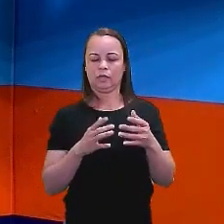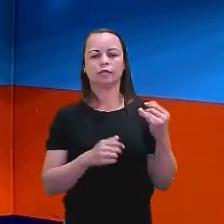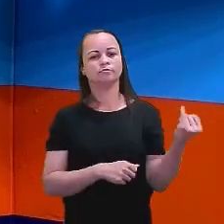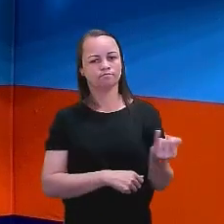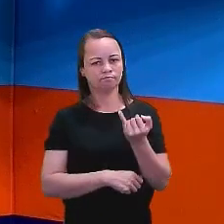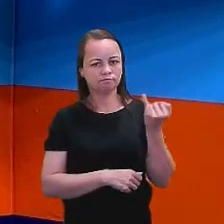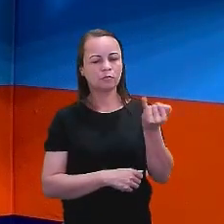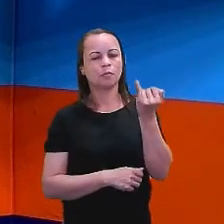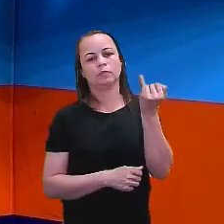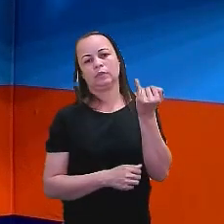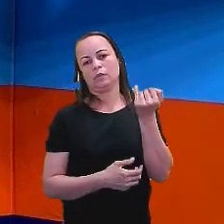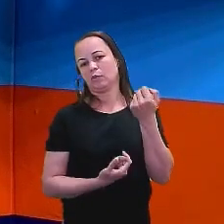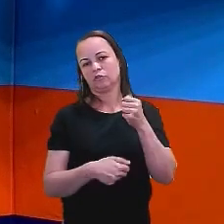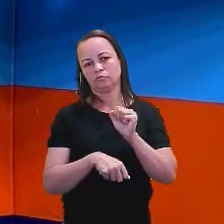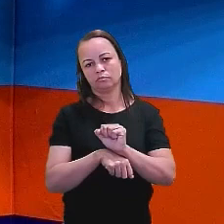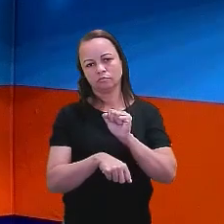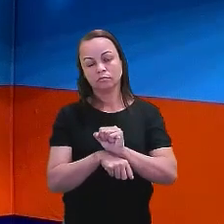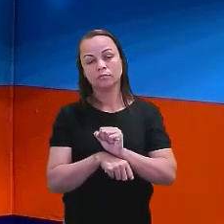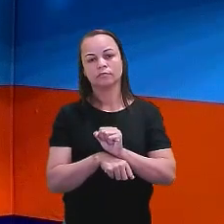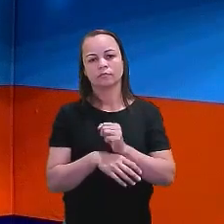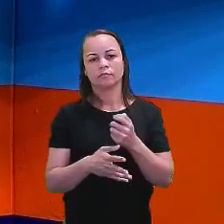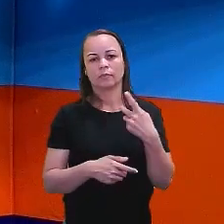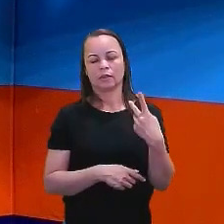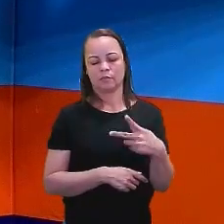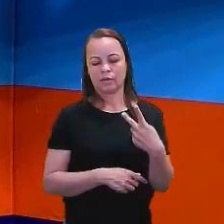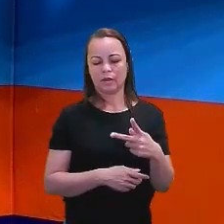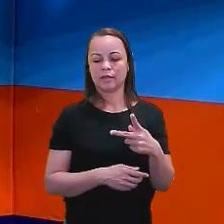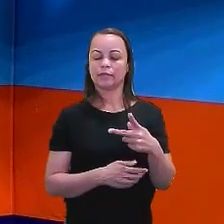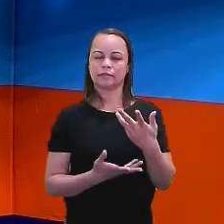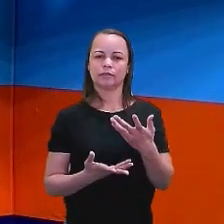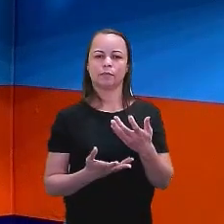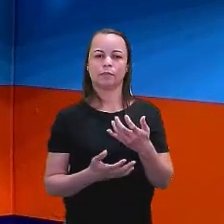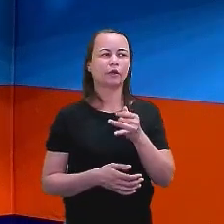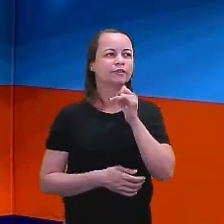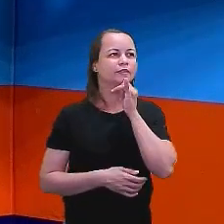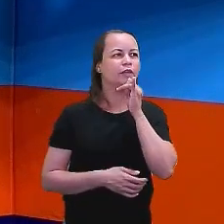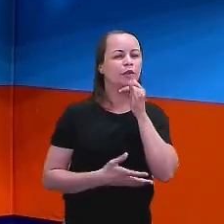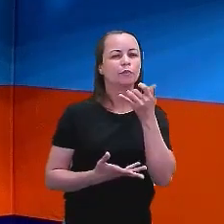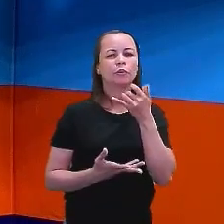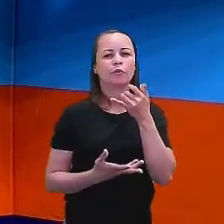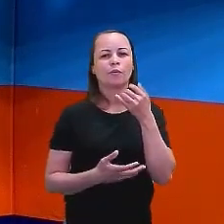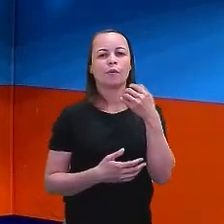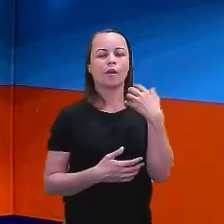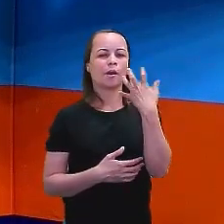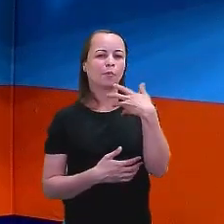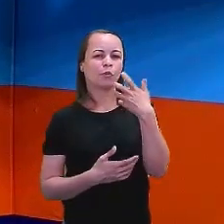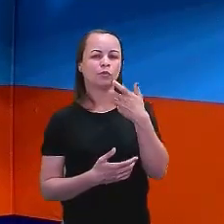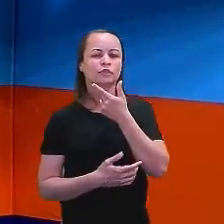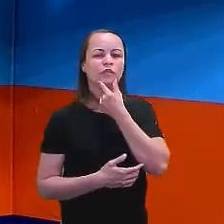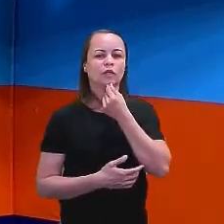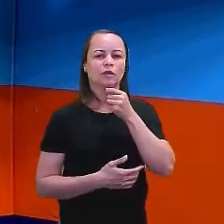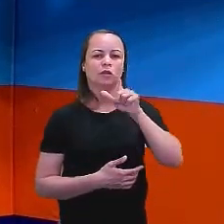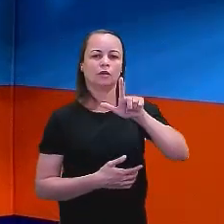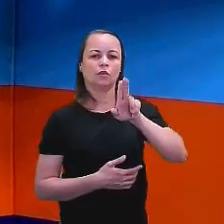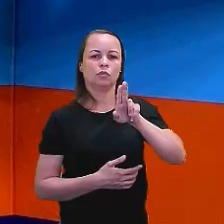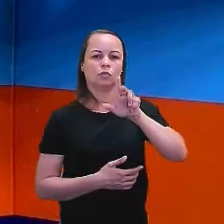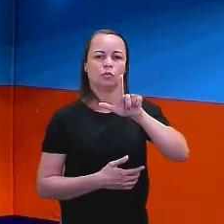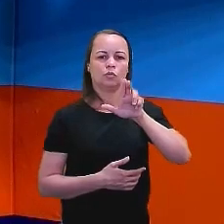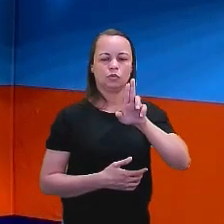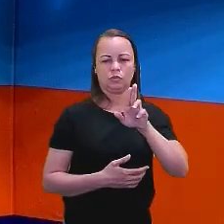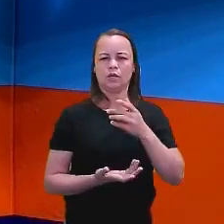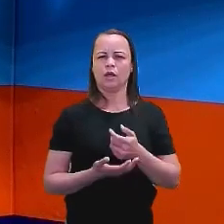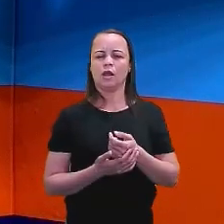o que a gente espera para esse... É como diz aquela música de Lulu Santos, né? Eu vejo a vida melhor